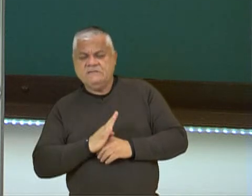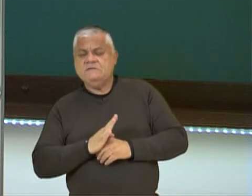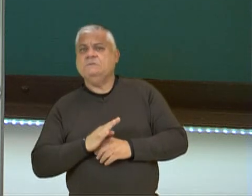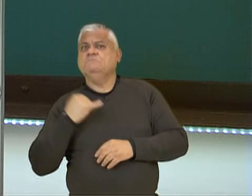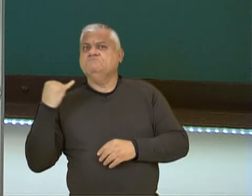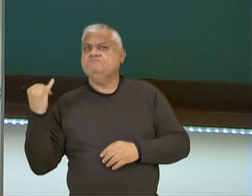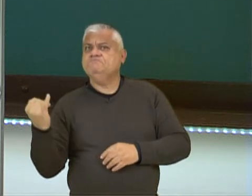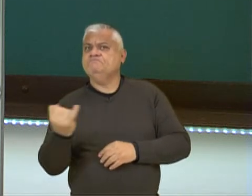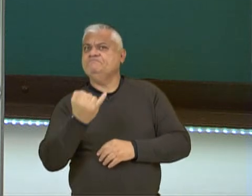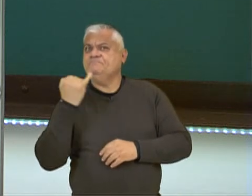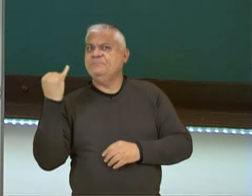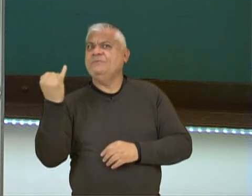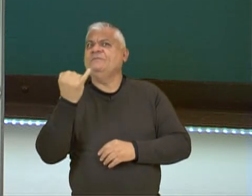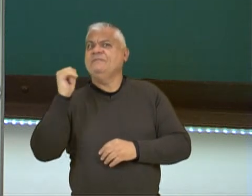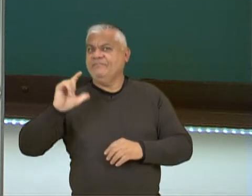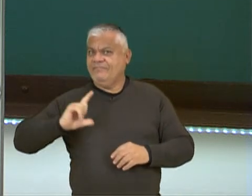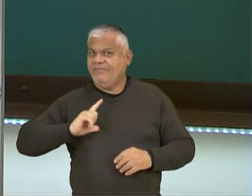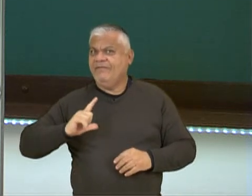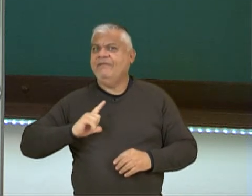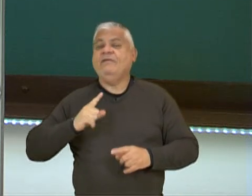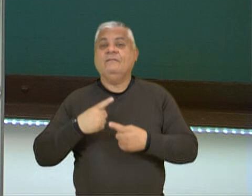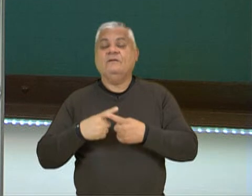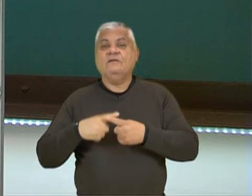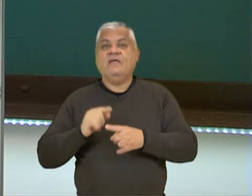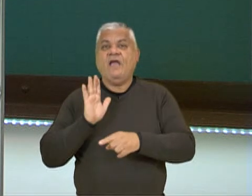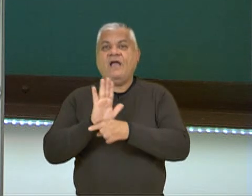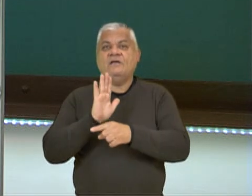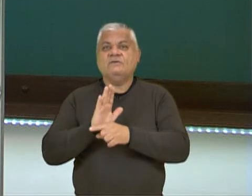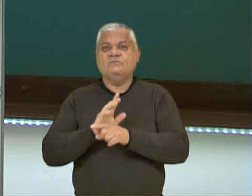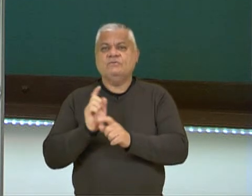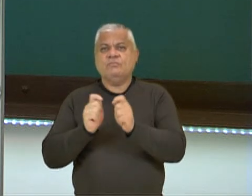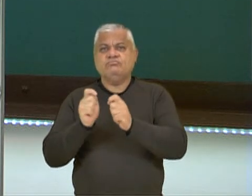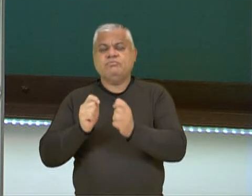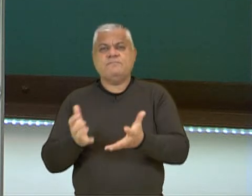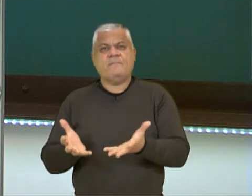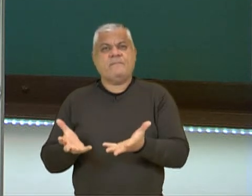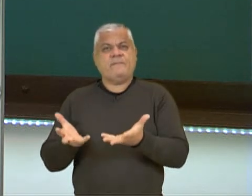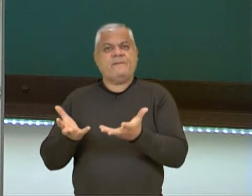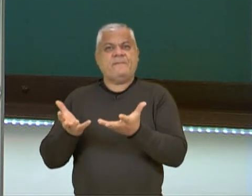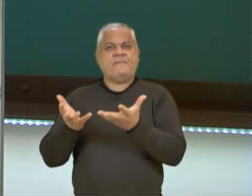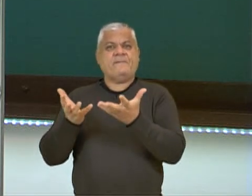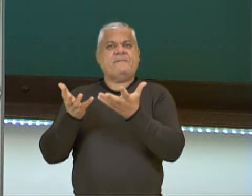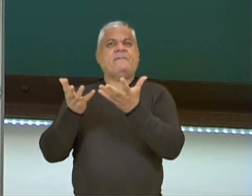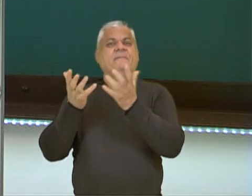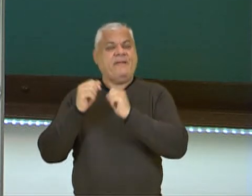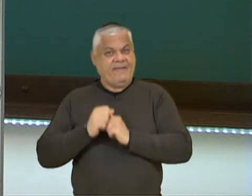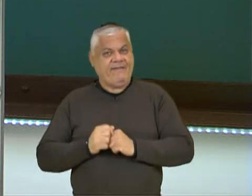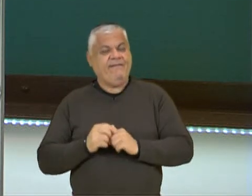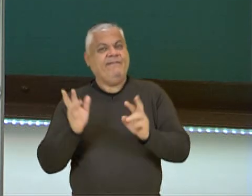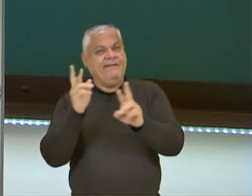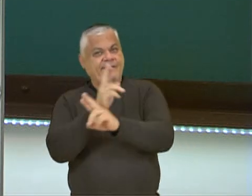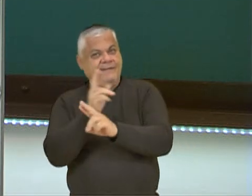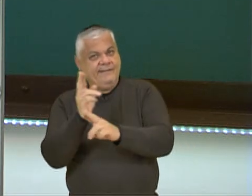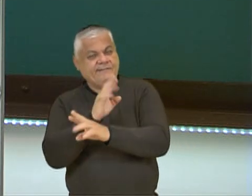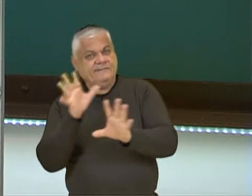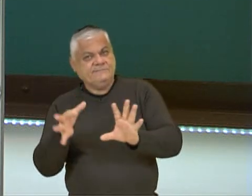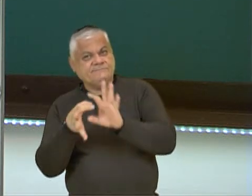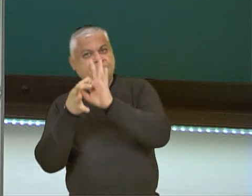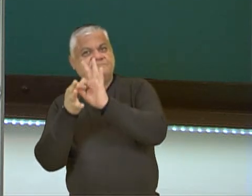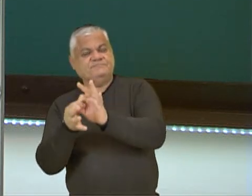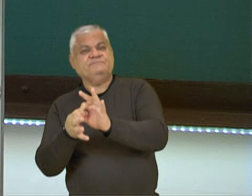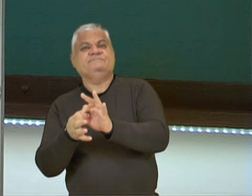papel importantíssimo para o desenvolvimento da economia do nosso país. Então essa é a relação que nós temos que estabelecer, né?